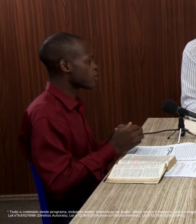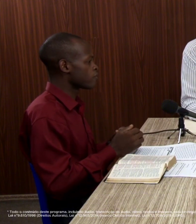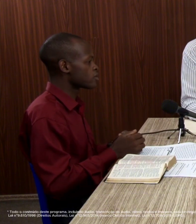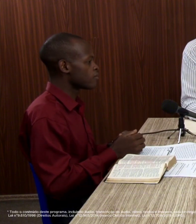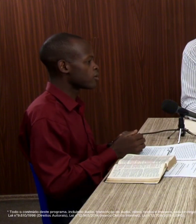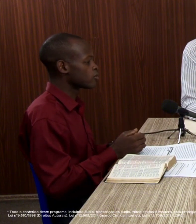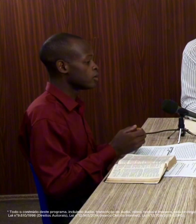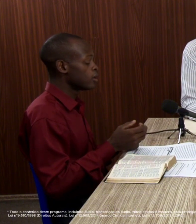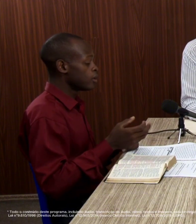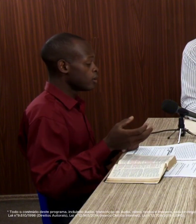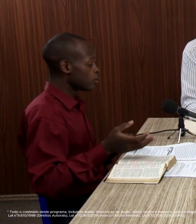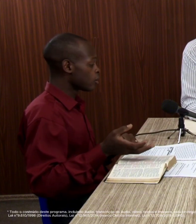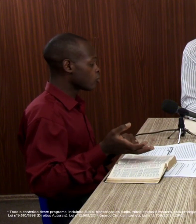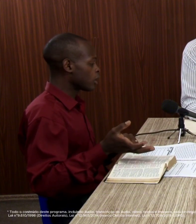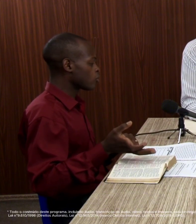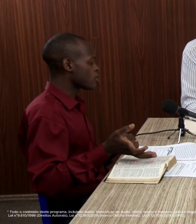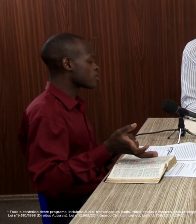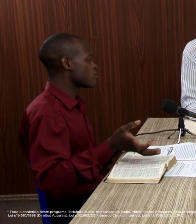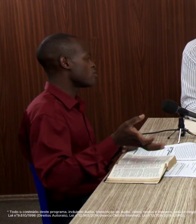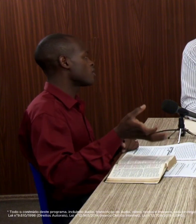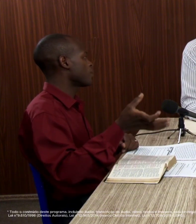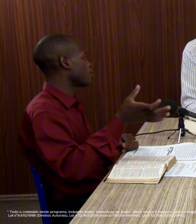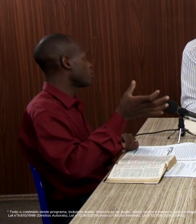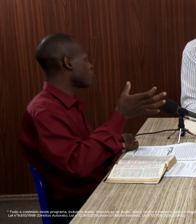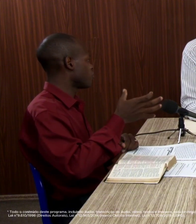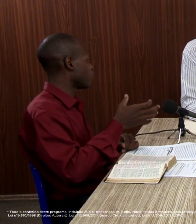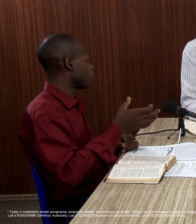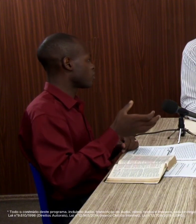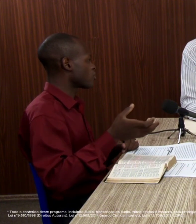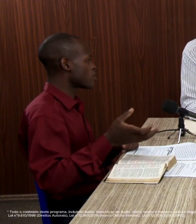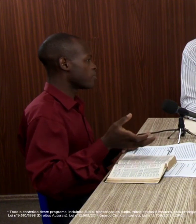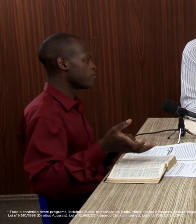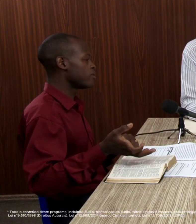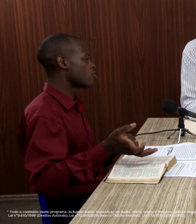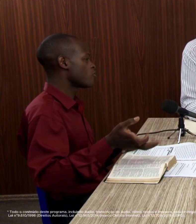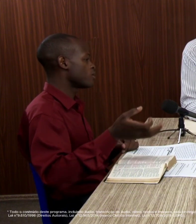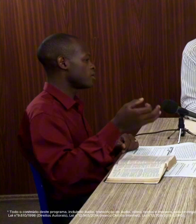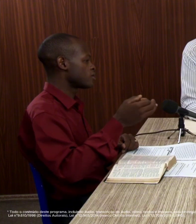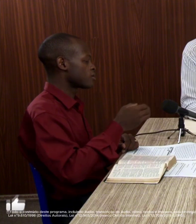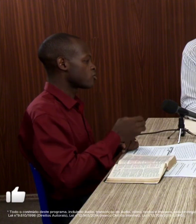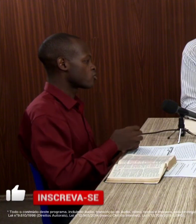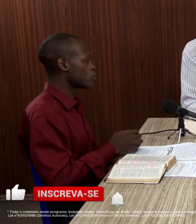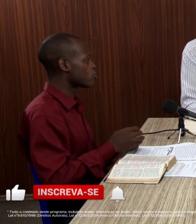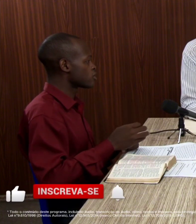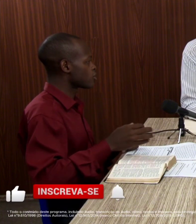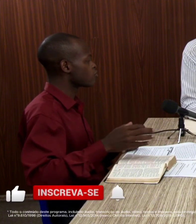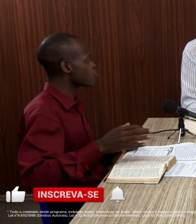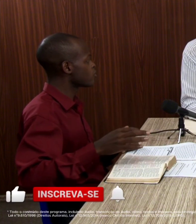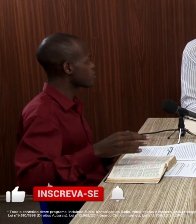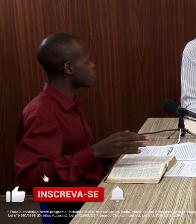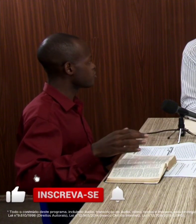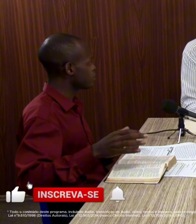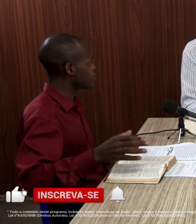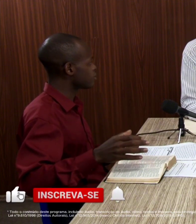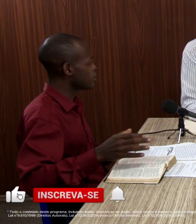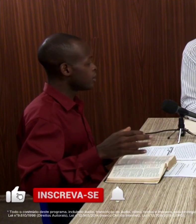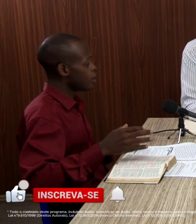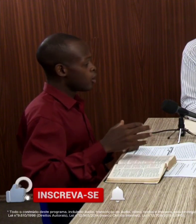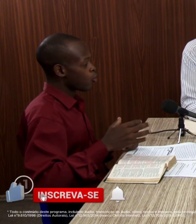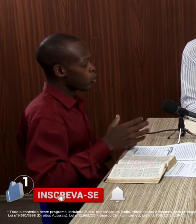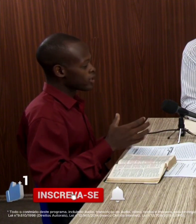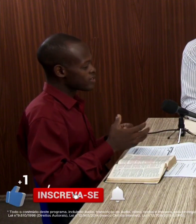pode suscitar filhos a Abraão. Então, na nossa antiga maneira de viver, a nossa primeira experiência tradicional, nós éramos como essas